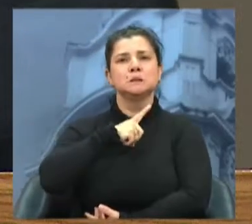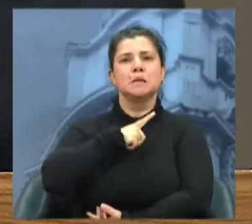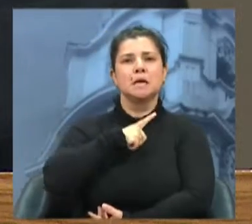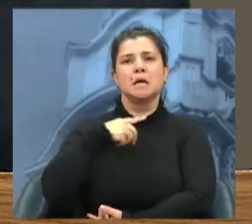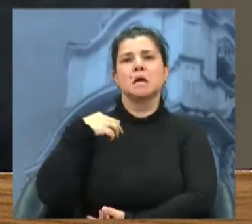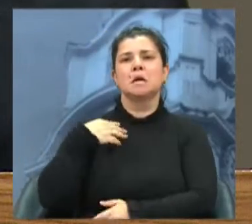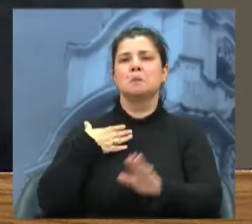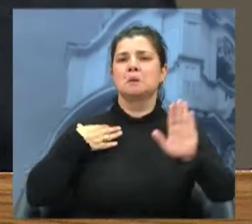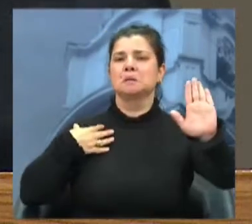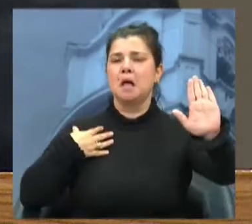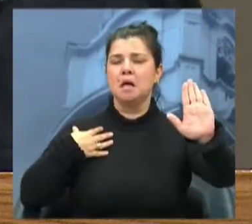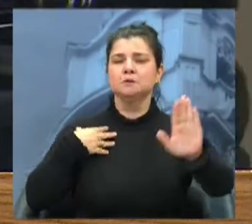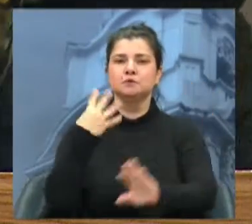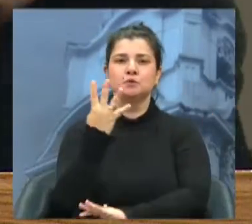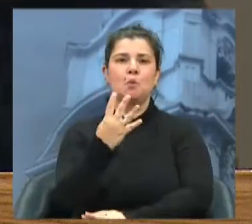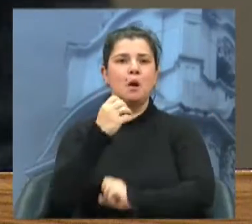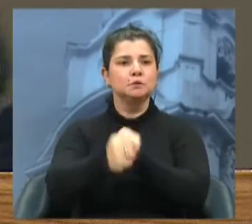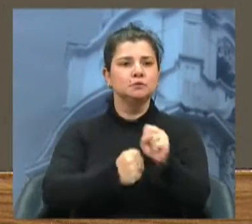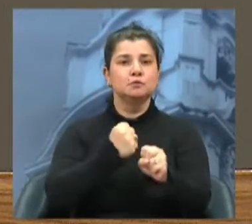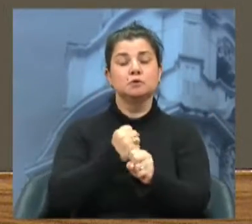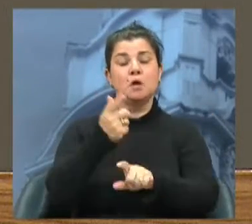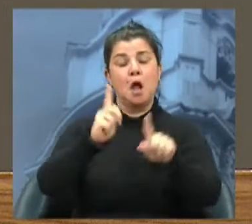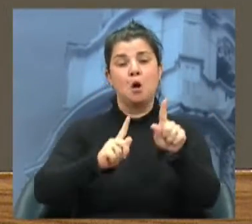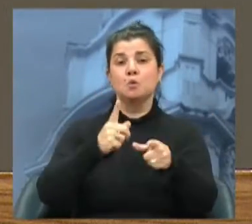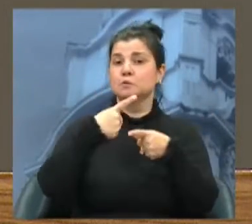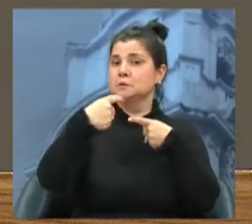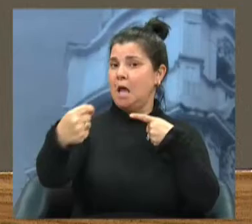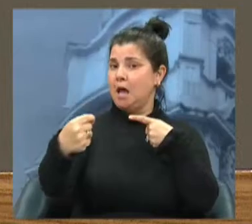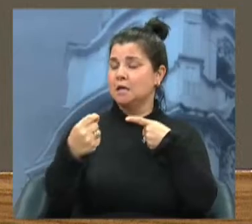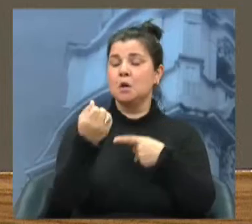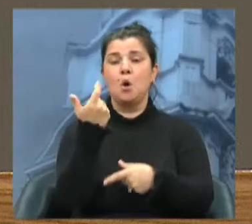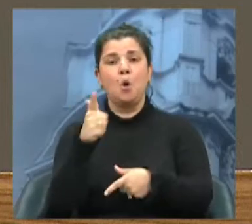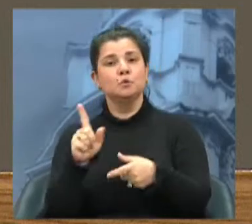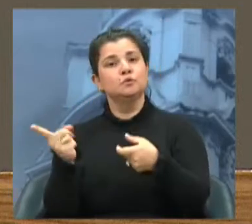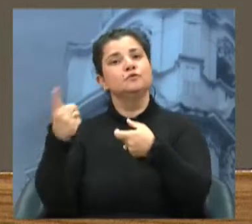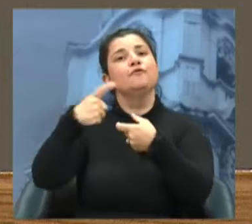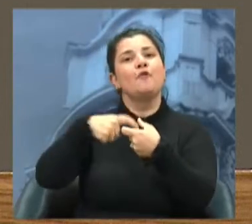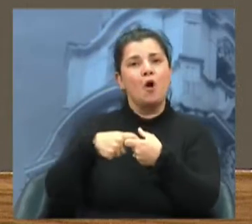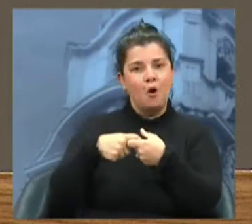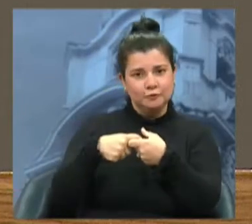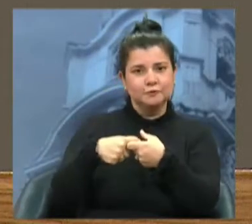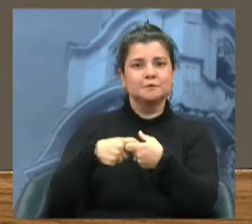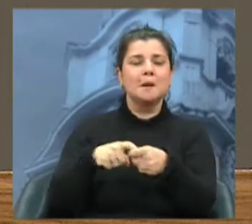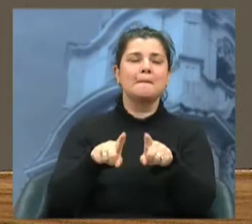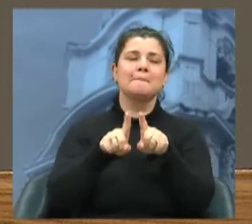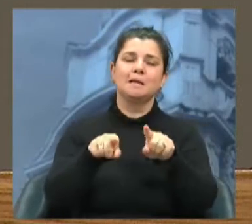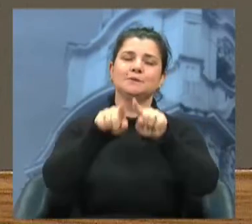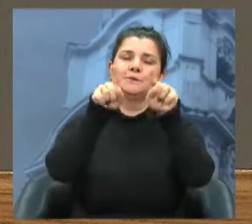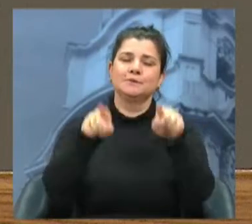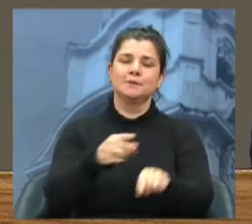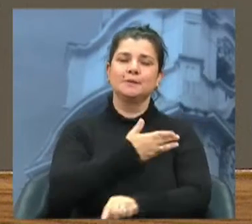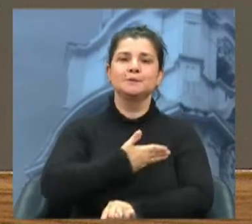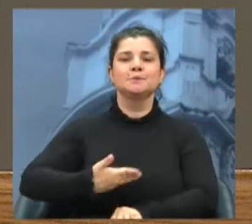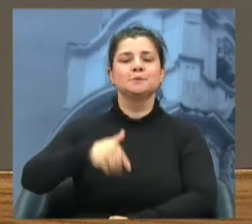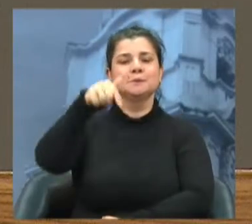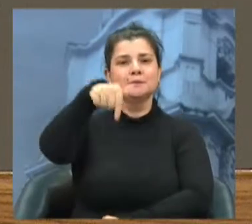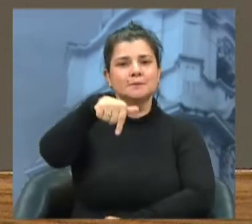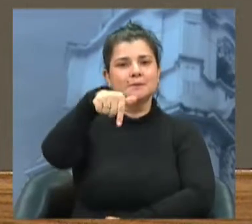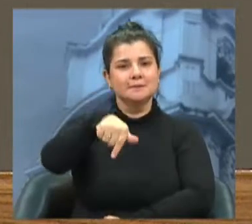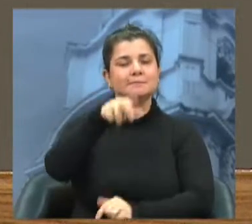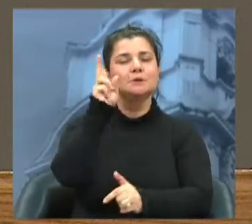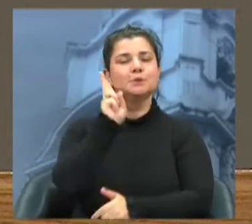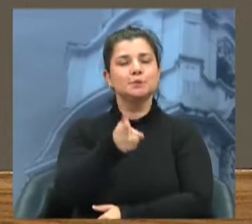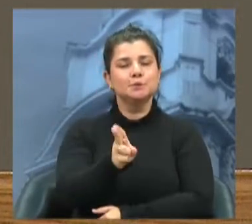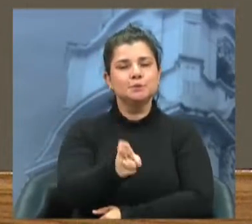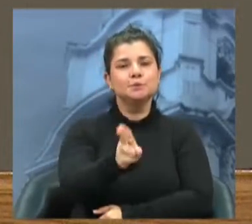muitos voltam, outros se vão, outros se reelegem para outros postos, mas os servidores estão aqui para dar